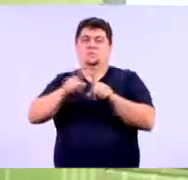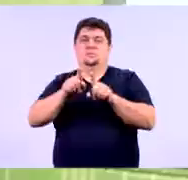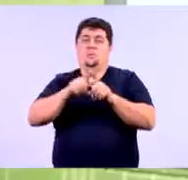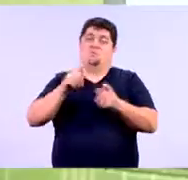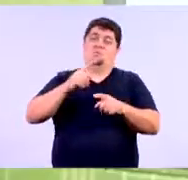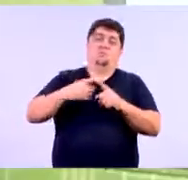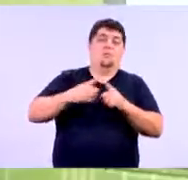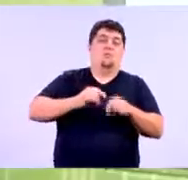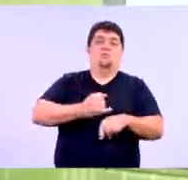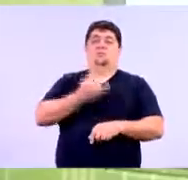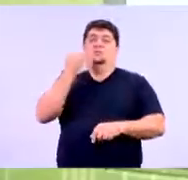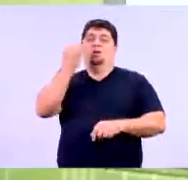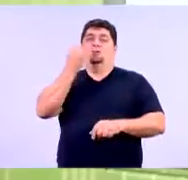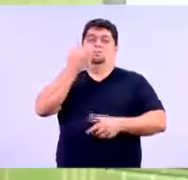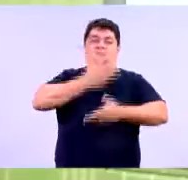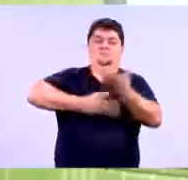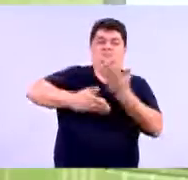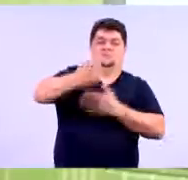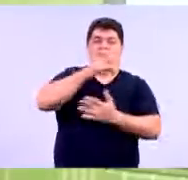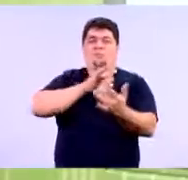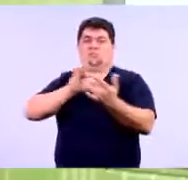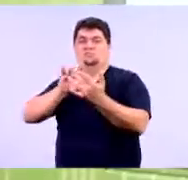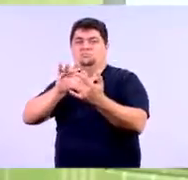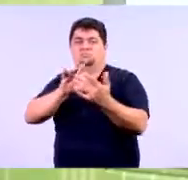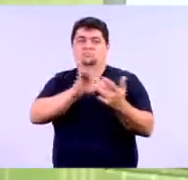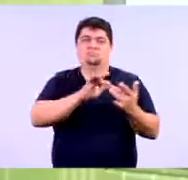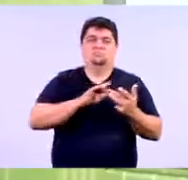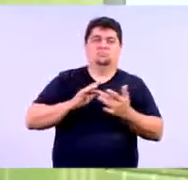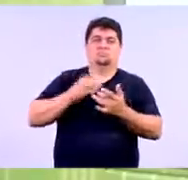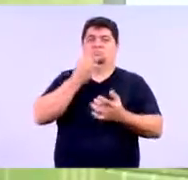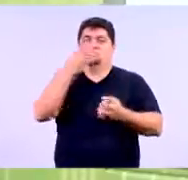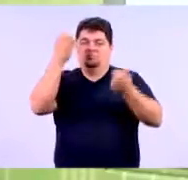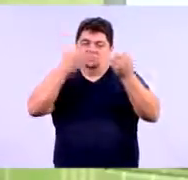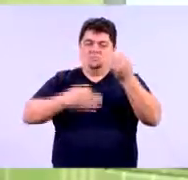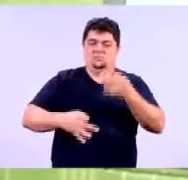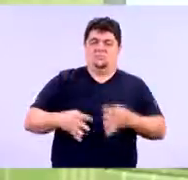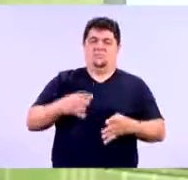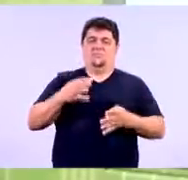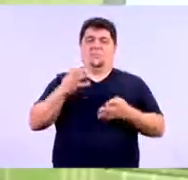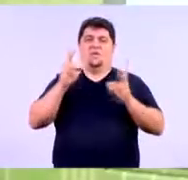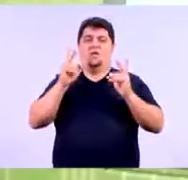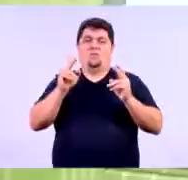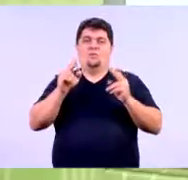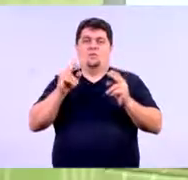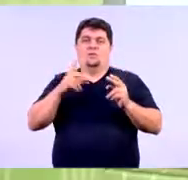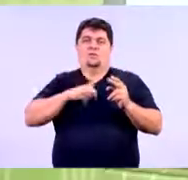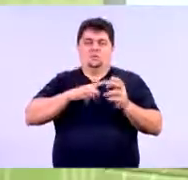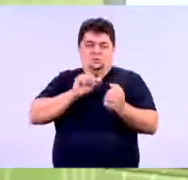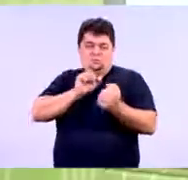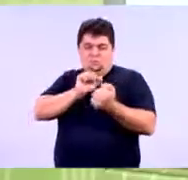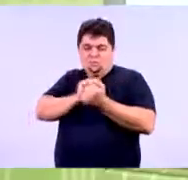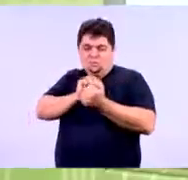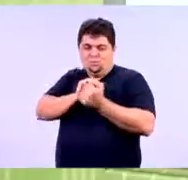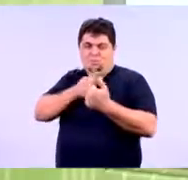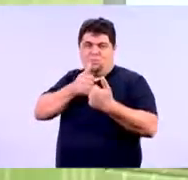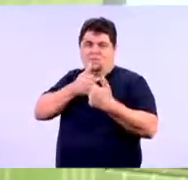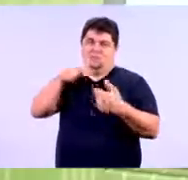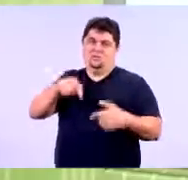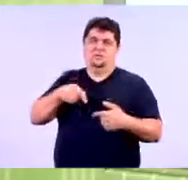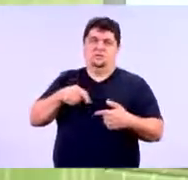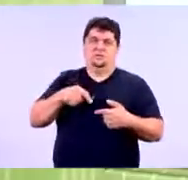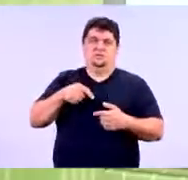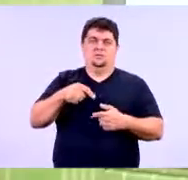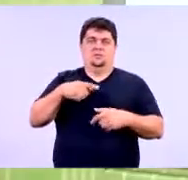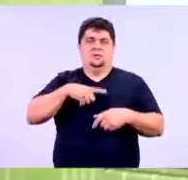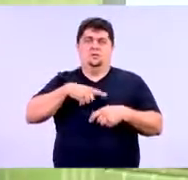importante. Essa interatividade é o máximo da nossa explanação aqui. É como se vocês estivessem conosco e nós com vocês. Espero que